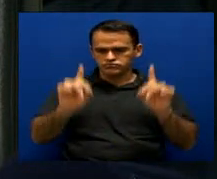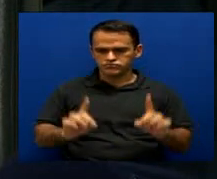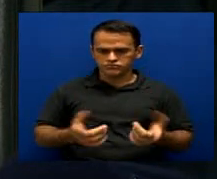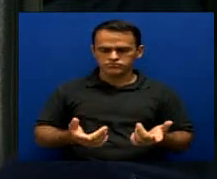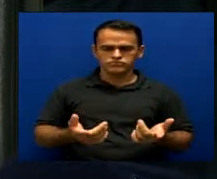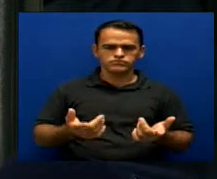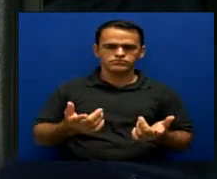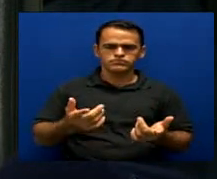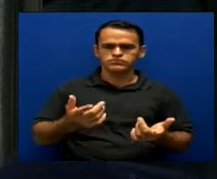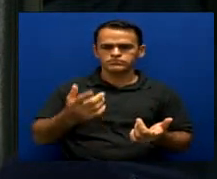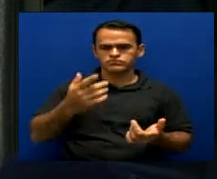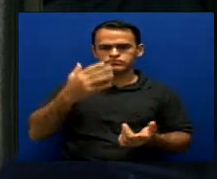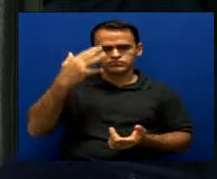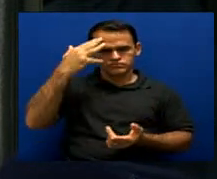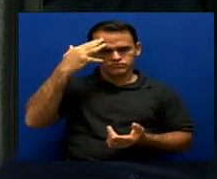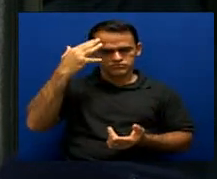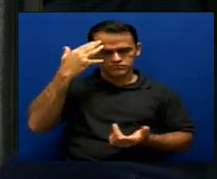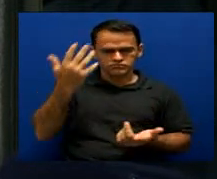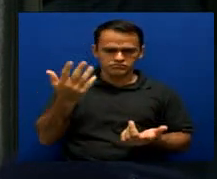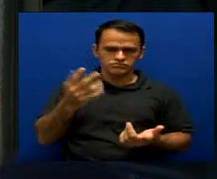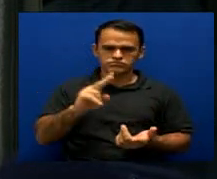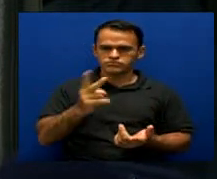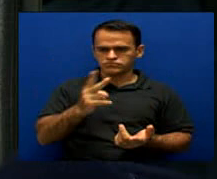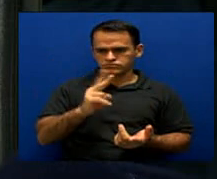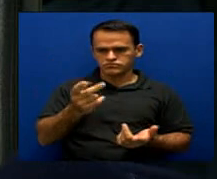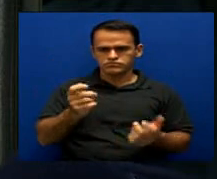múltipla e indica como intelectual